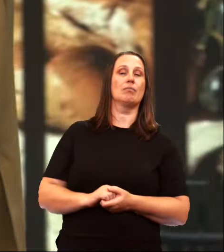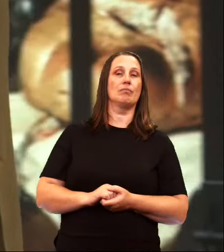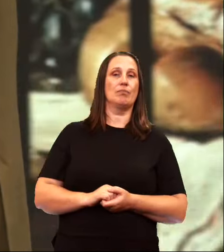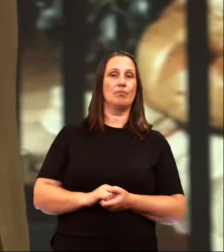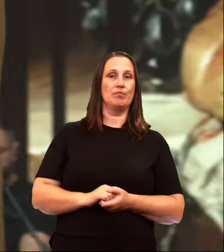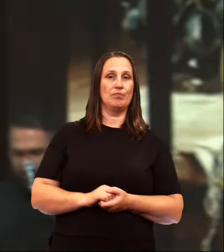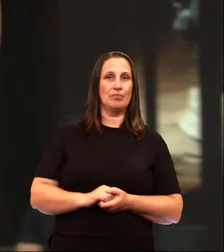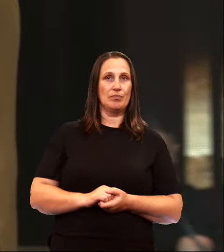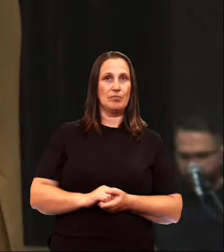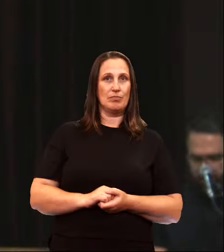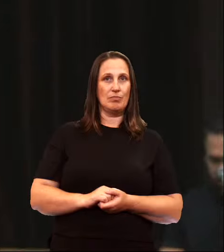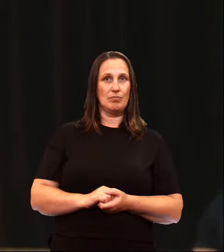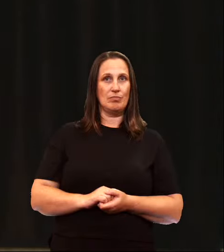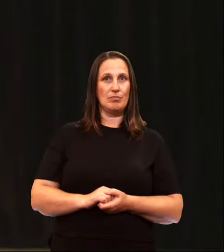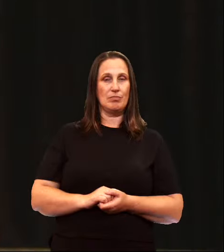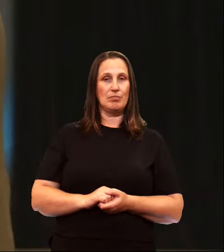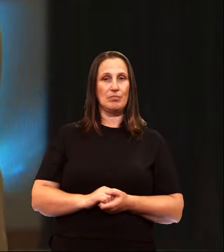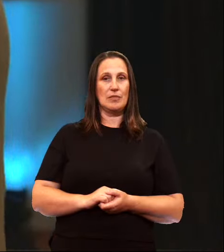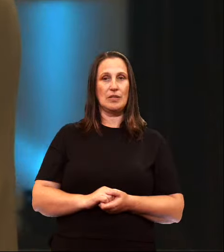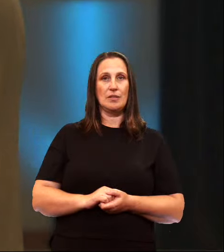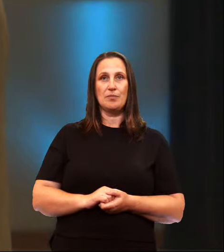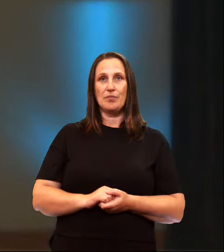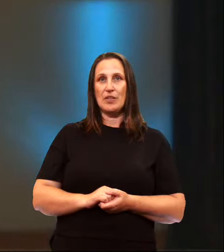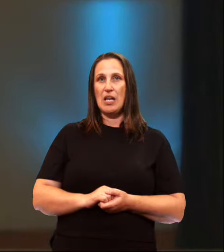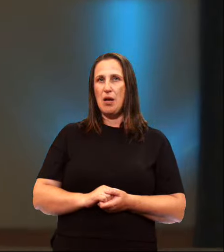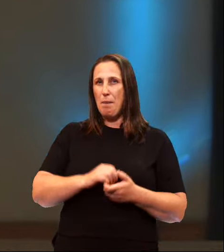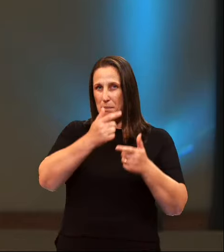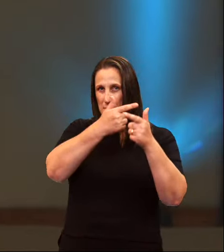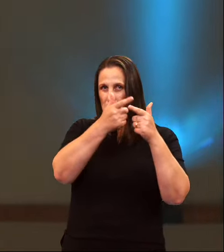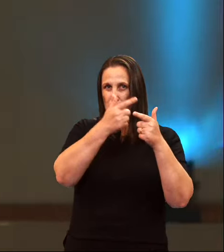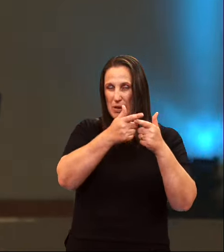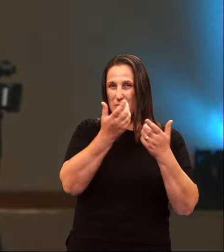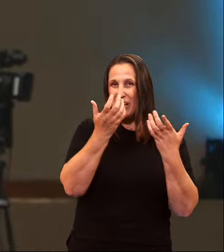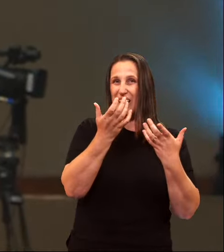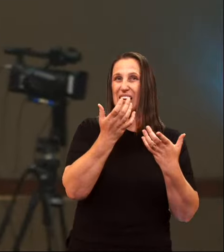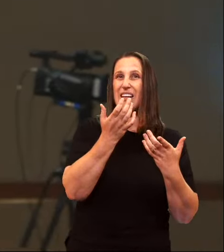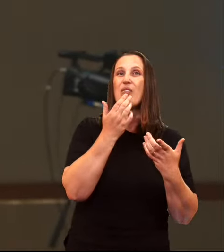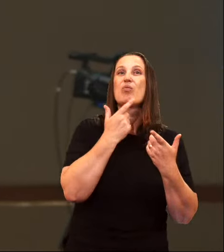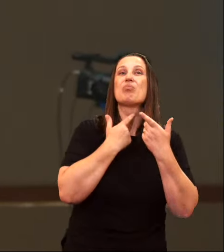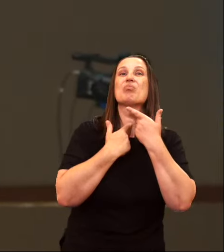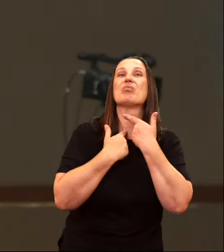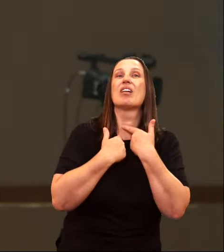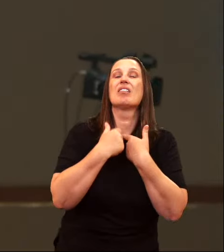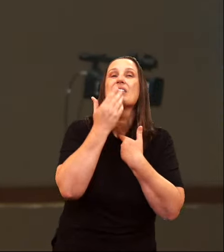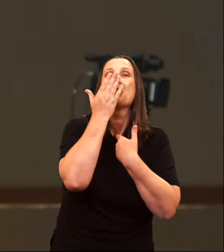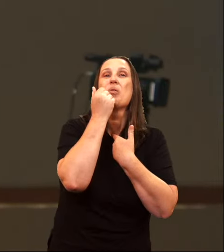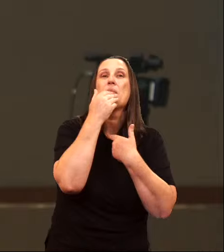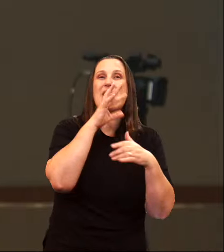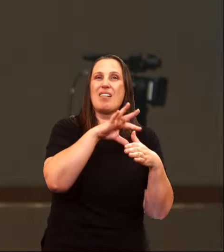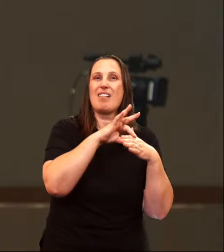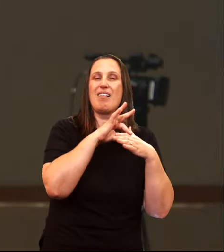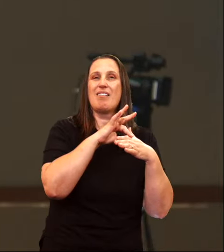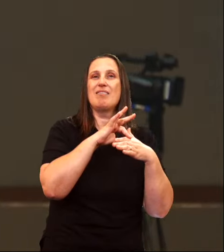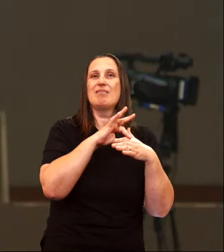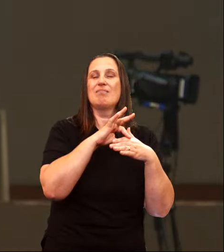Será que era problema eles quererem comer carne? Tinha problema querer comer